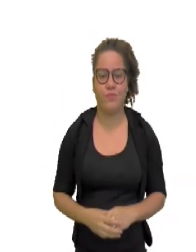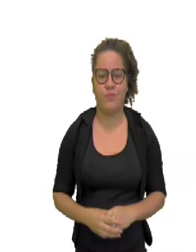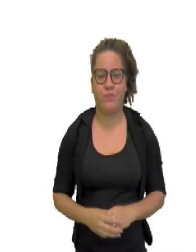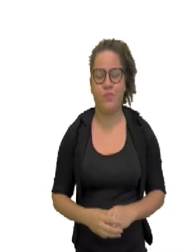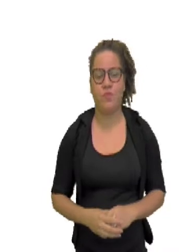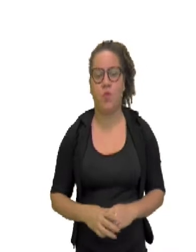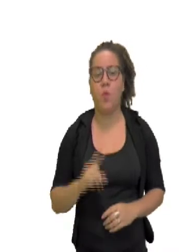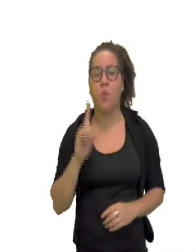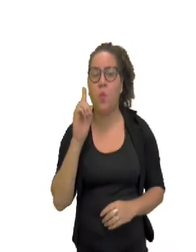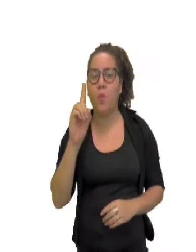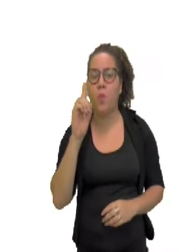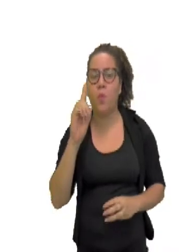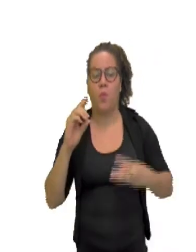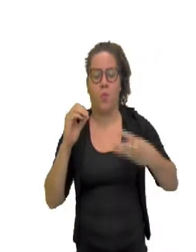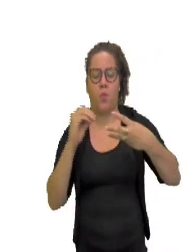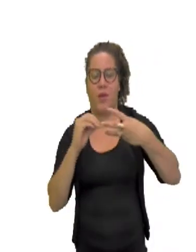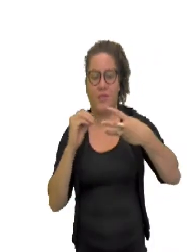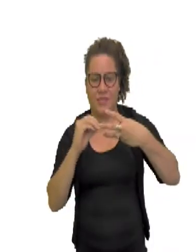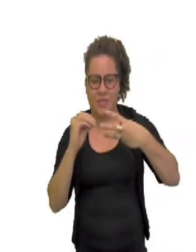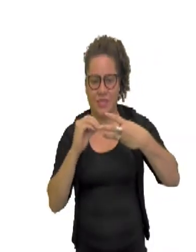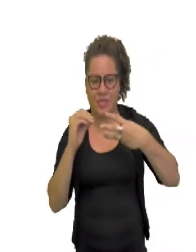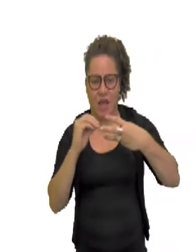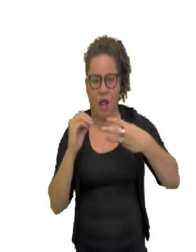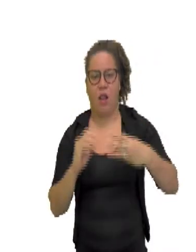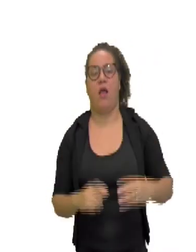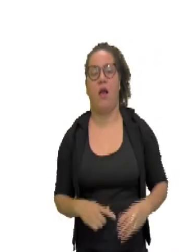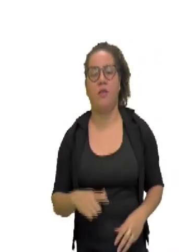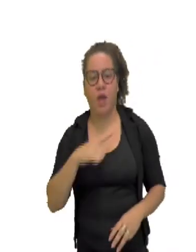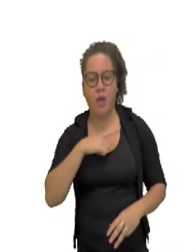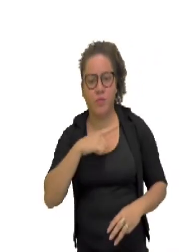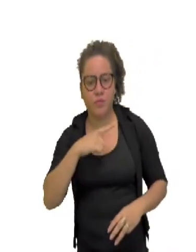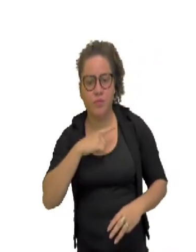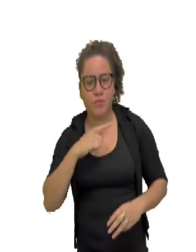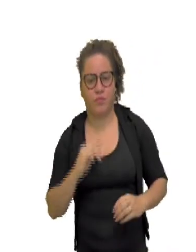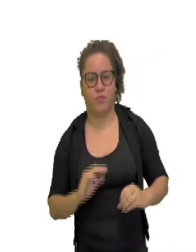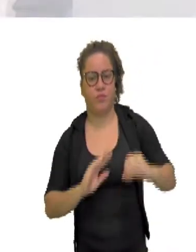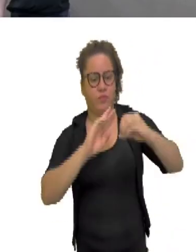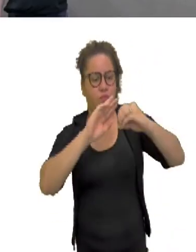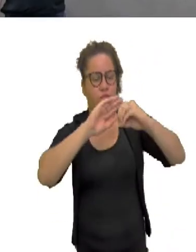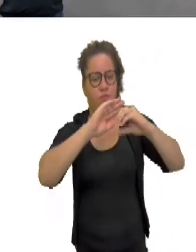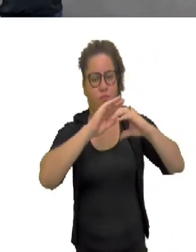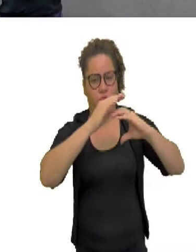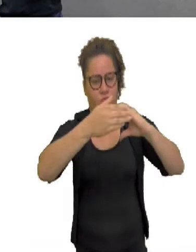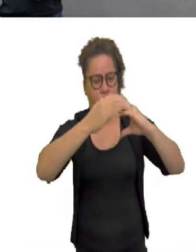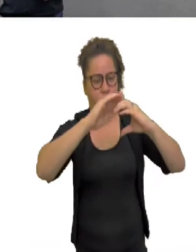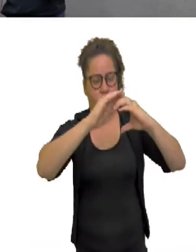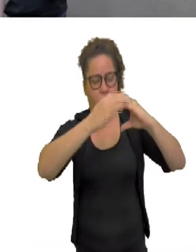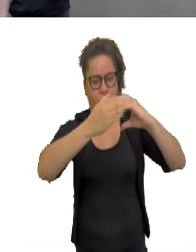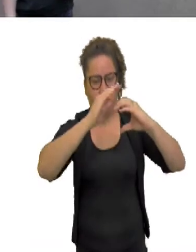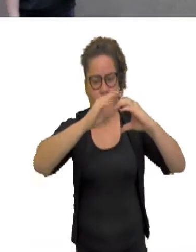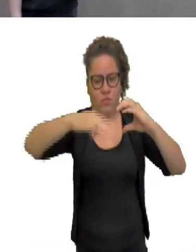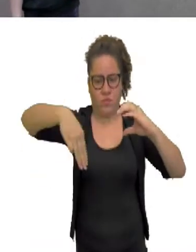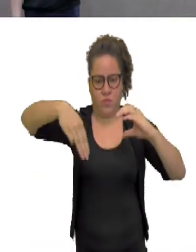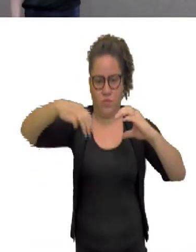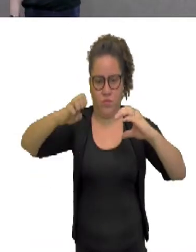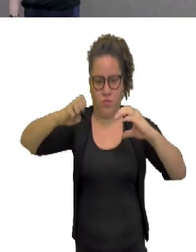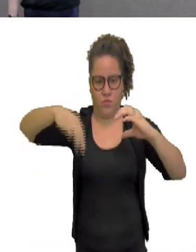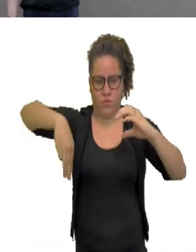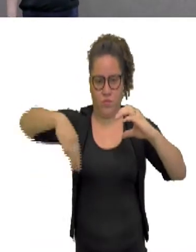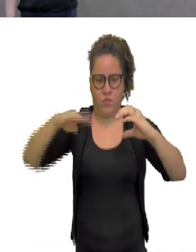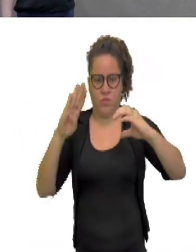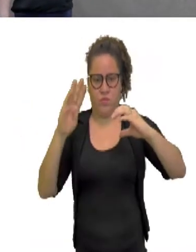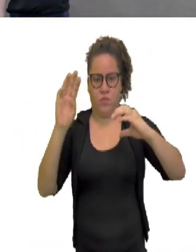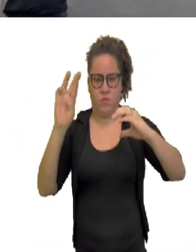Uma célula é formada pela membrana, que é a parte que envolve e protege a pele.